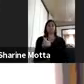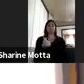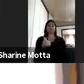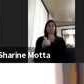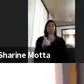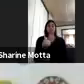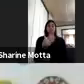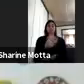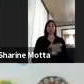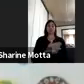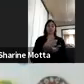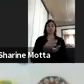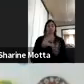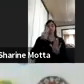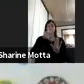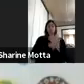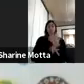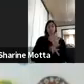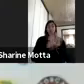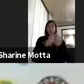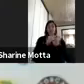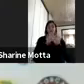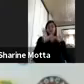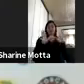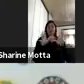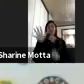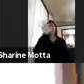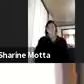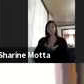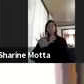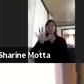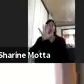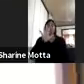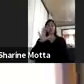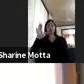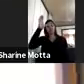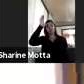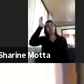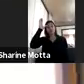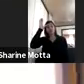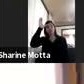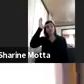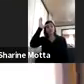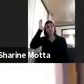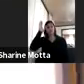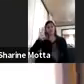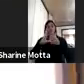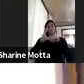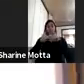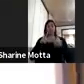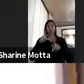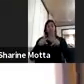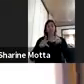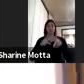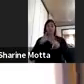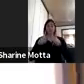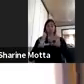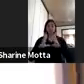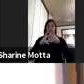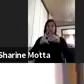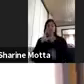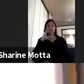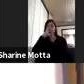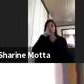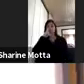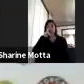Ar, que busca conscientizar as pessoas sobre o risco de ser vítima do tráfico